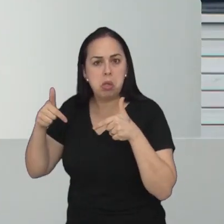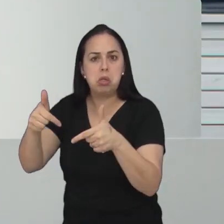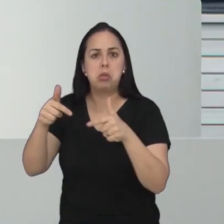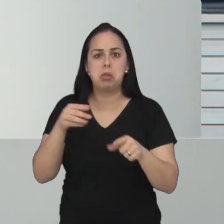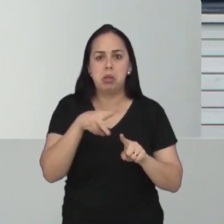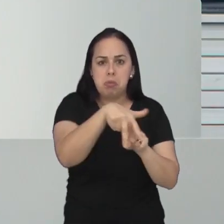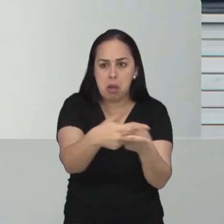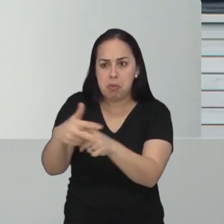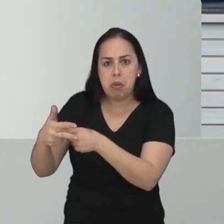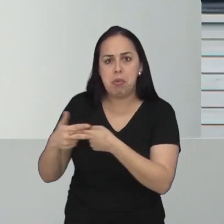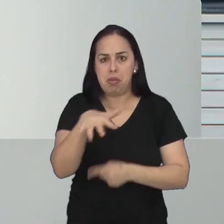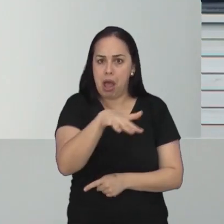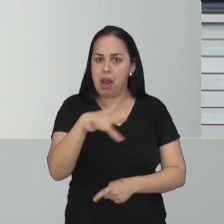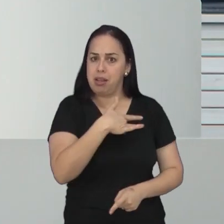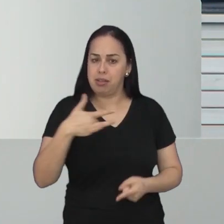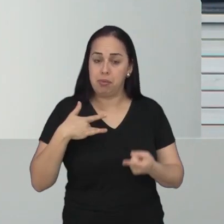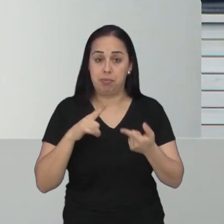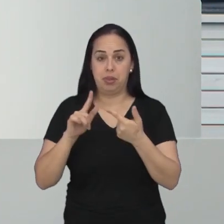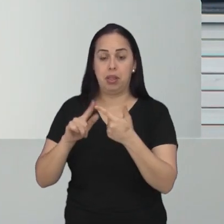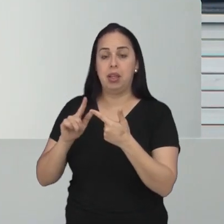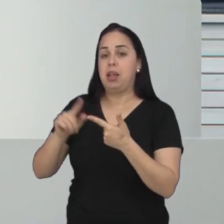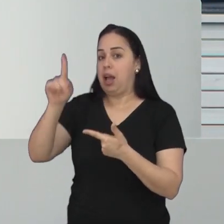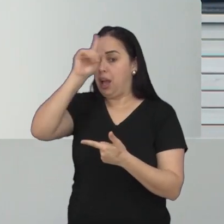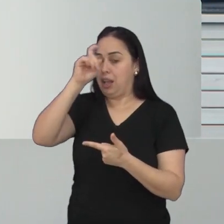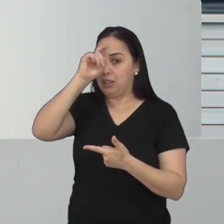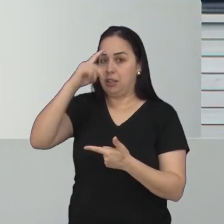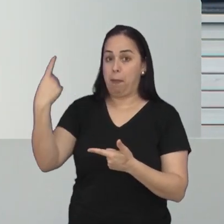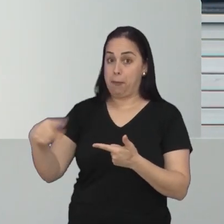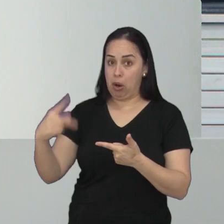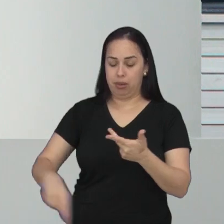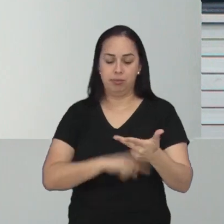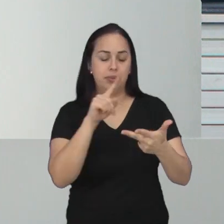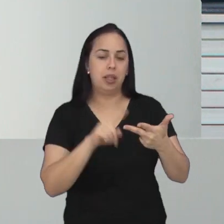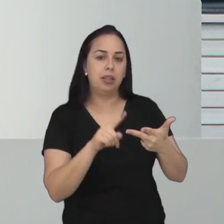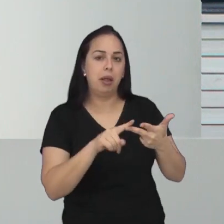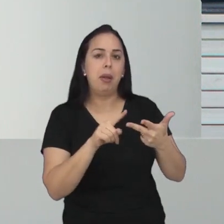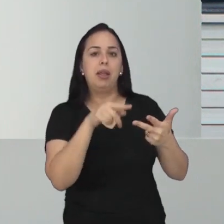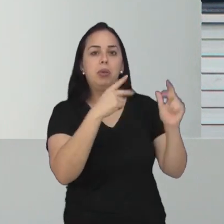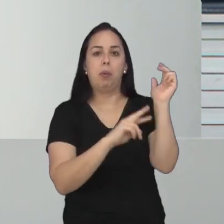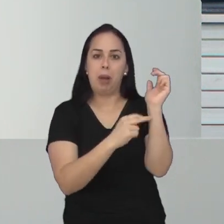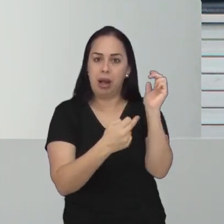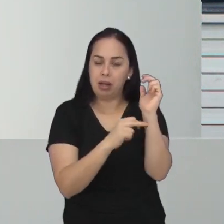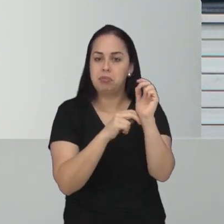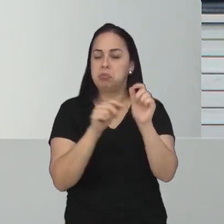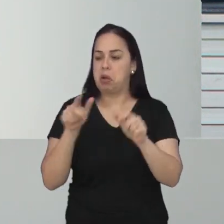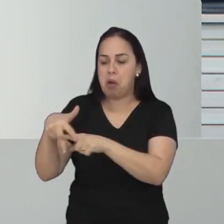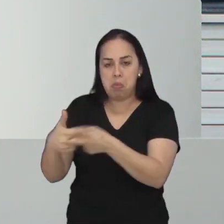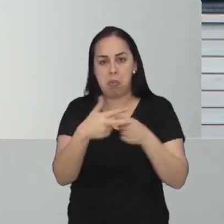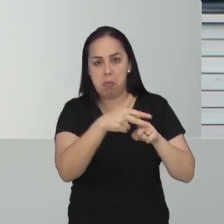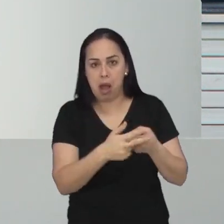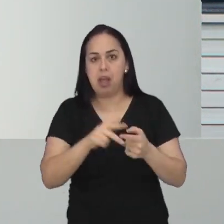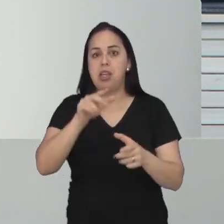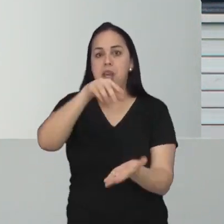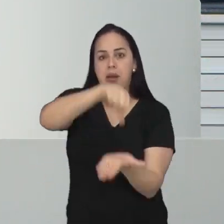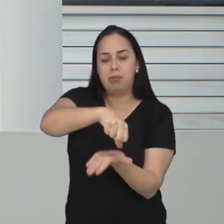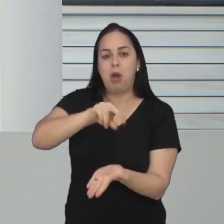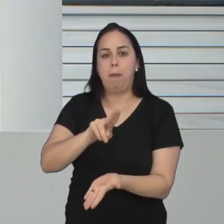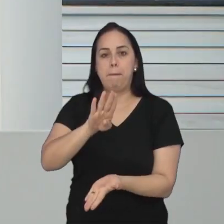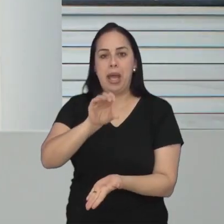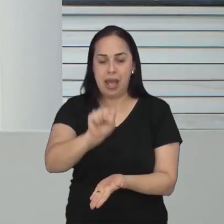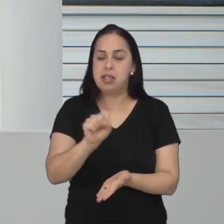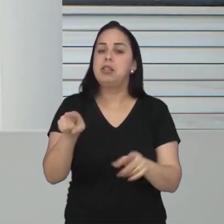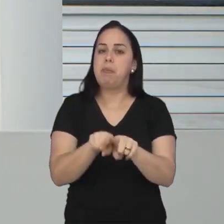de melhoria na saúde, como a reforma do Hospital de Clínica Sul e do Hospital Municipal, além da ampliação de UBSs.